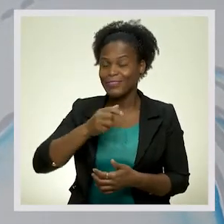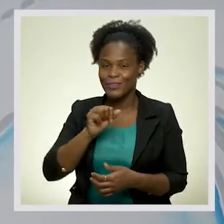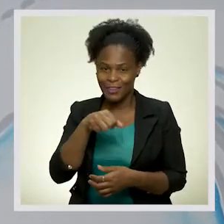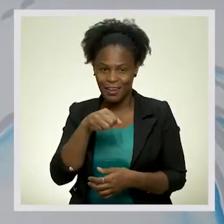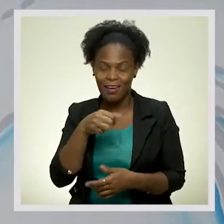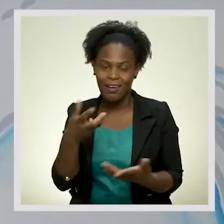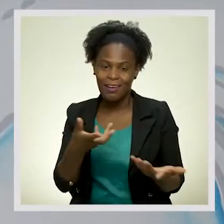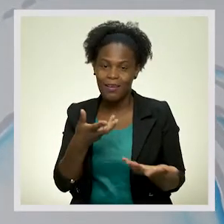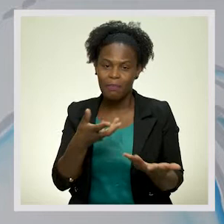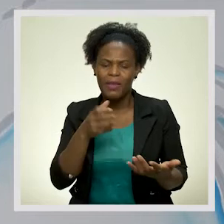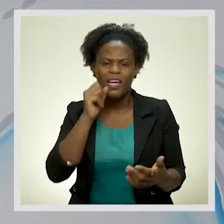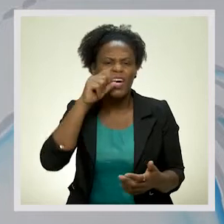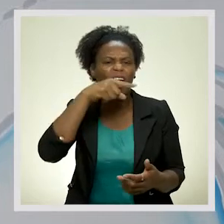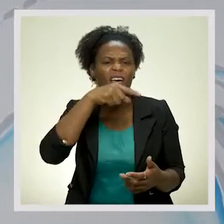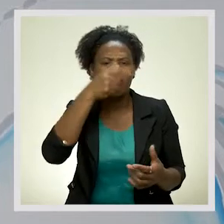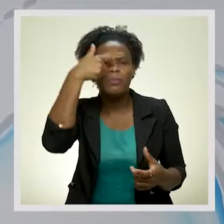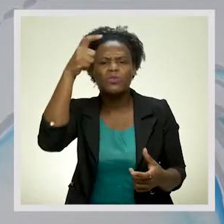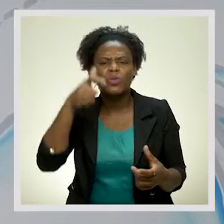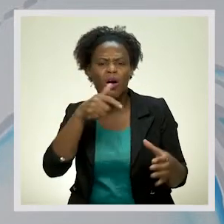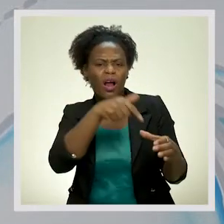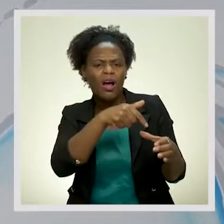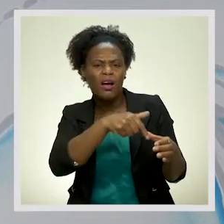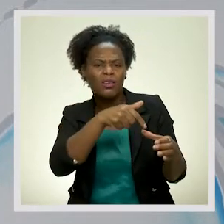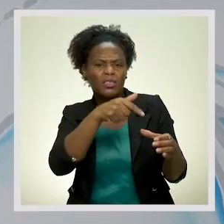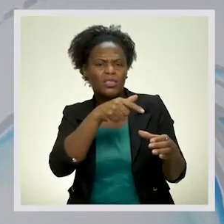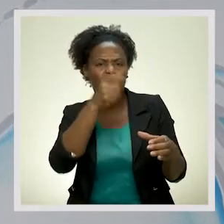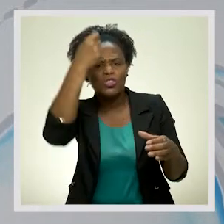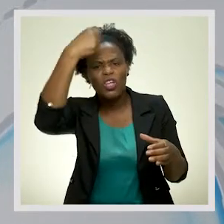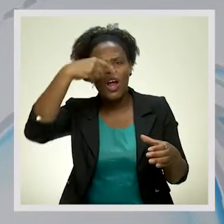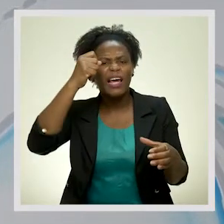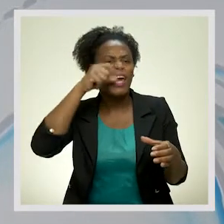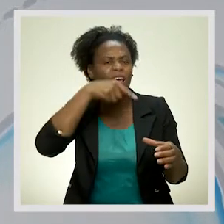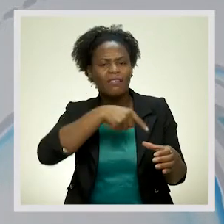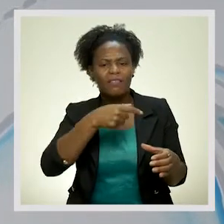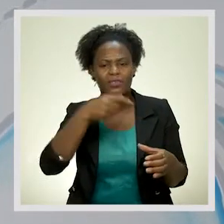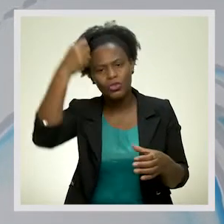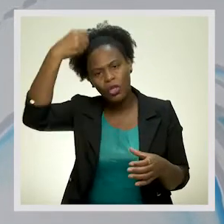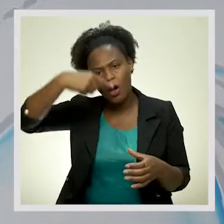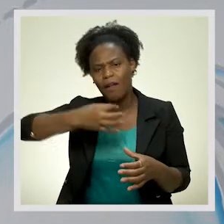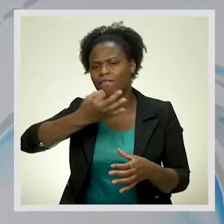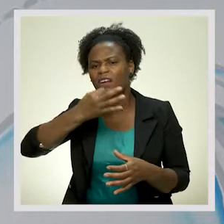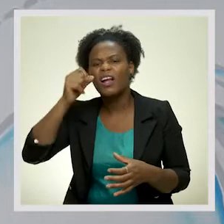é. E quem é que participa nesta história? A história fala-nos de quem?